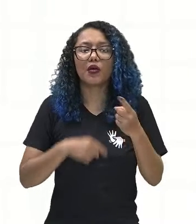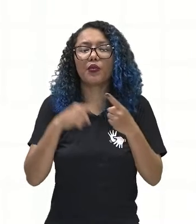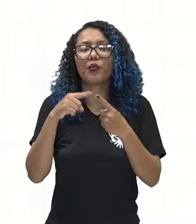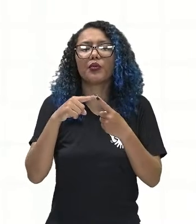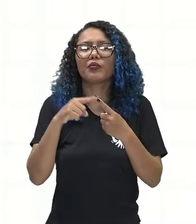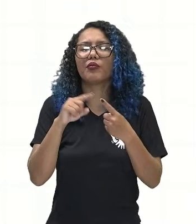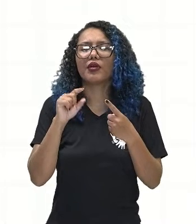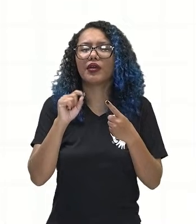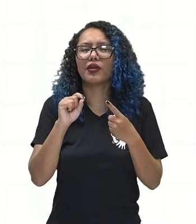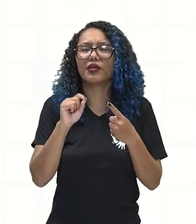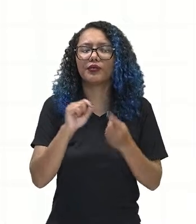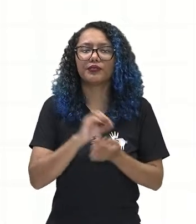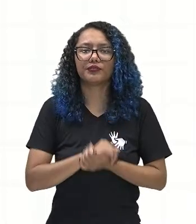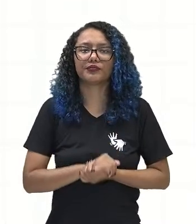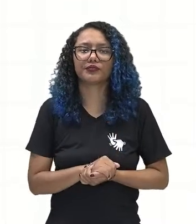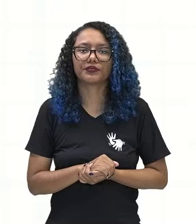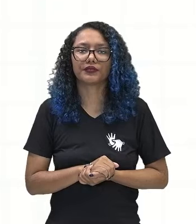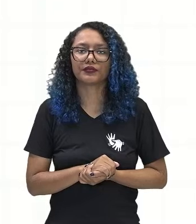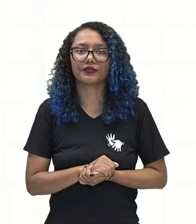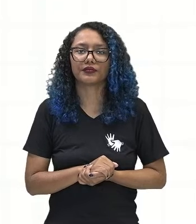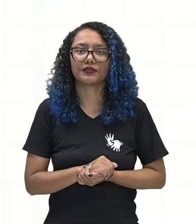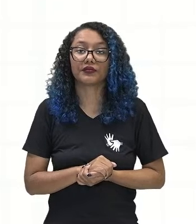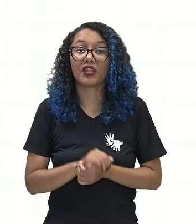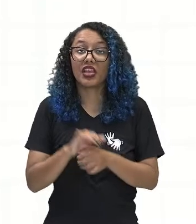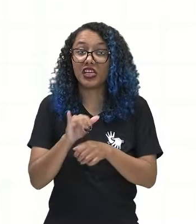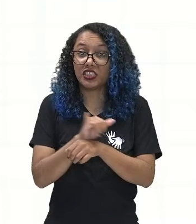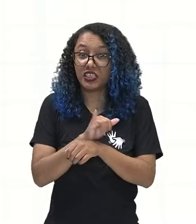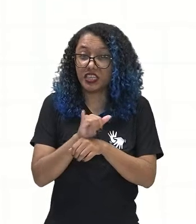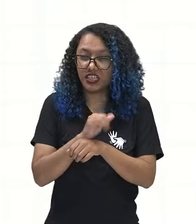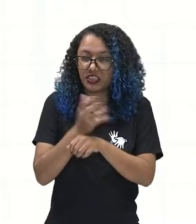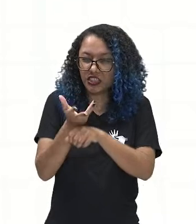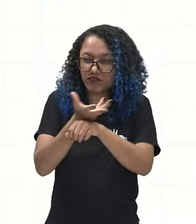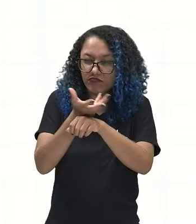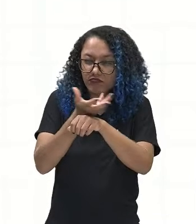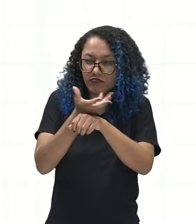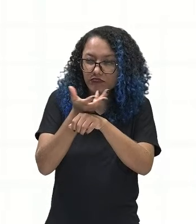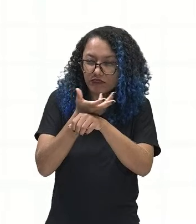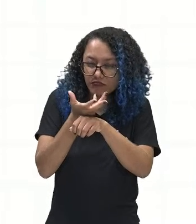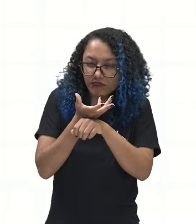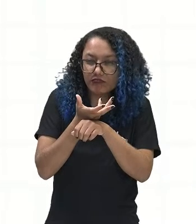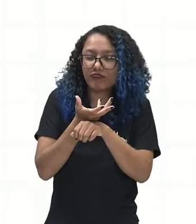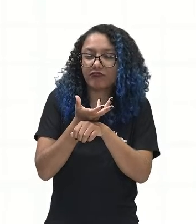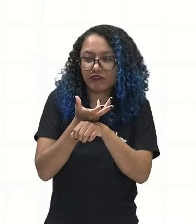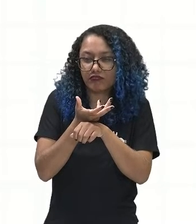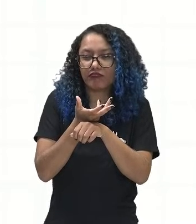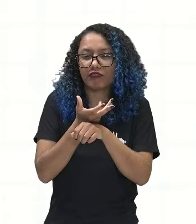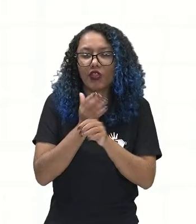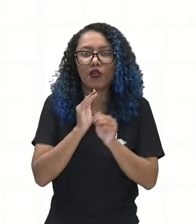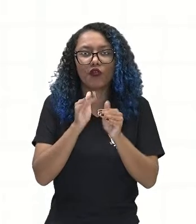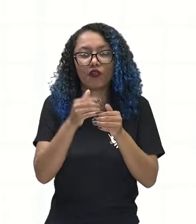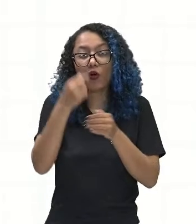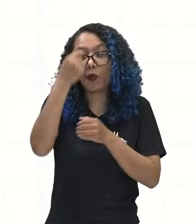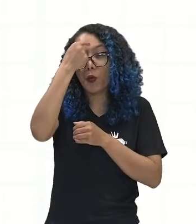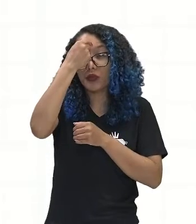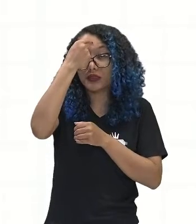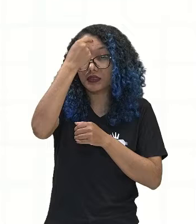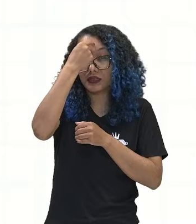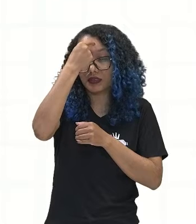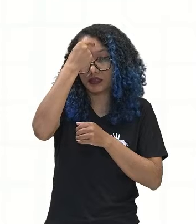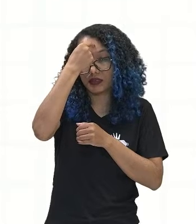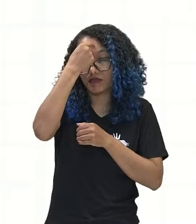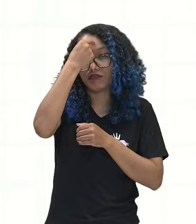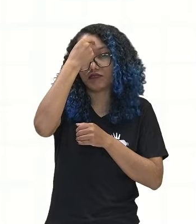da razão, estão o quê? Estão estratégias de convencimento que vão apelar à razão ou à consciência